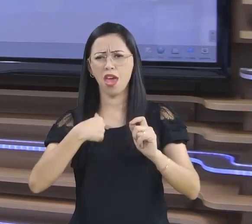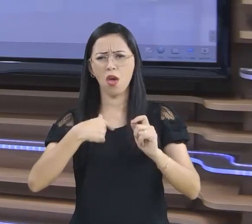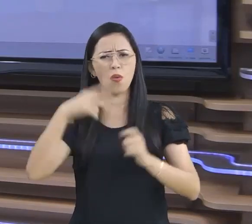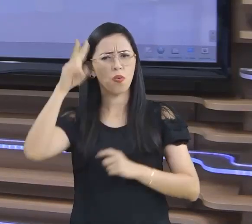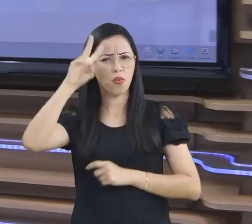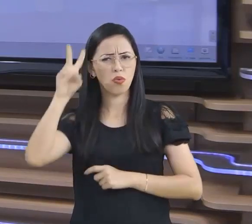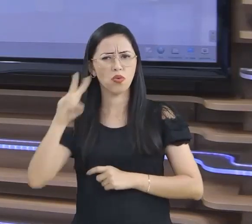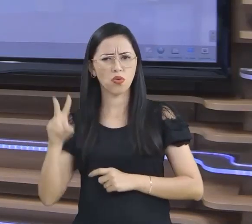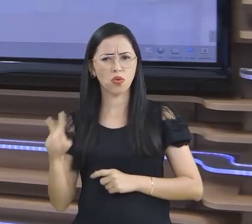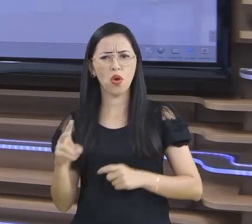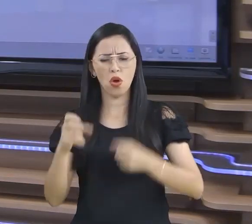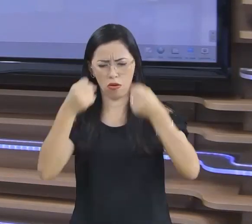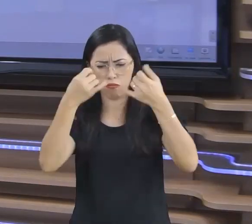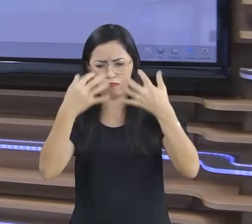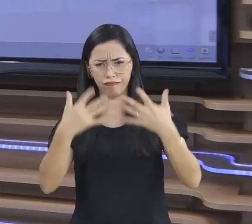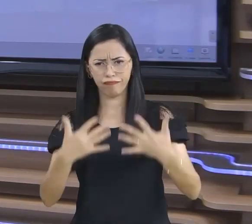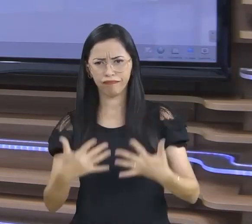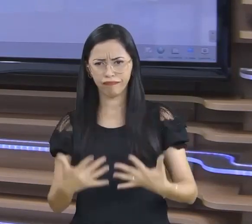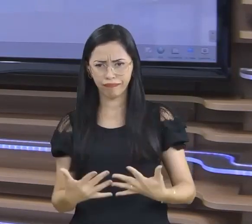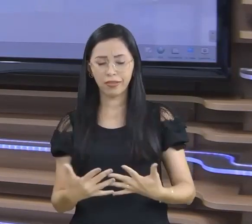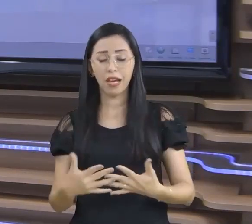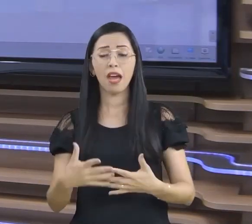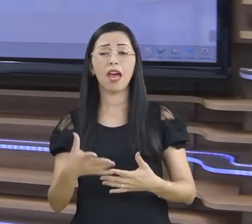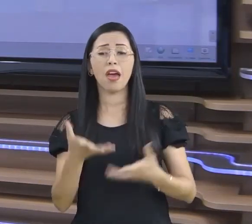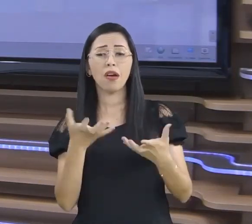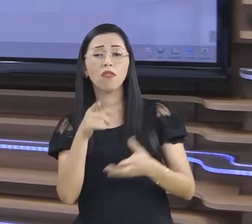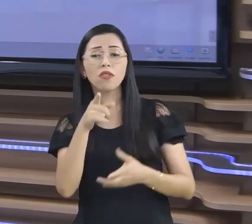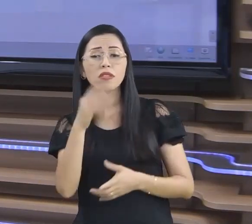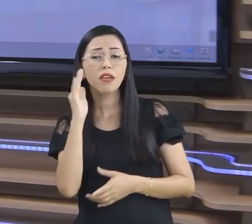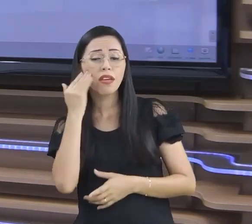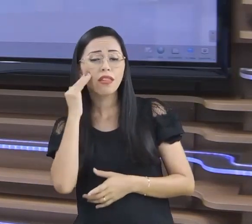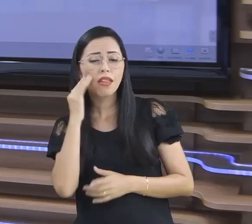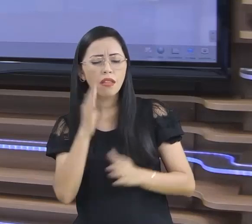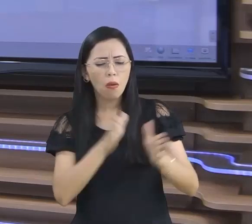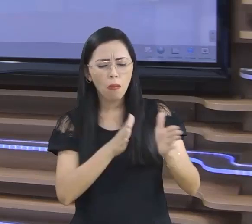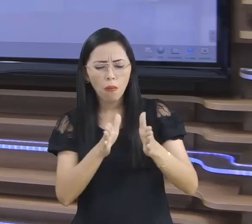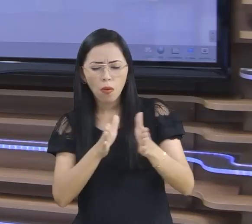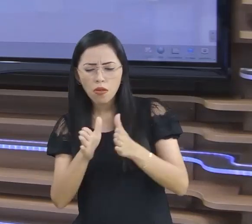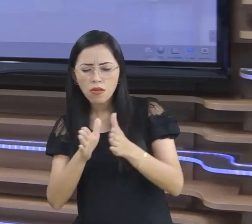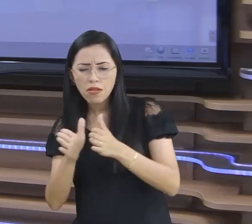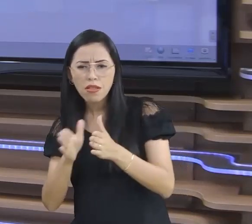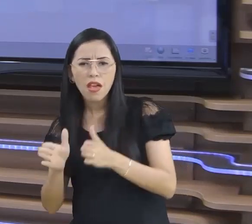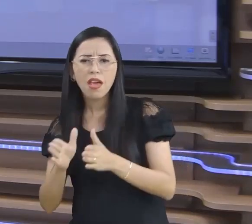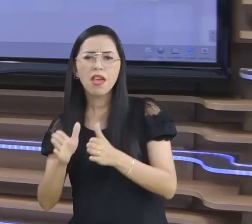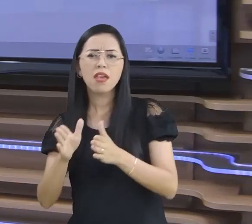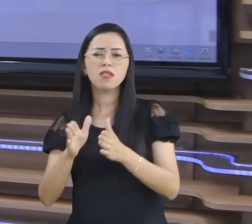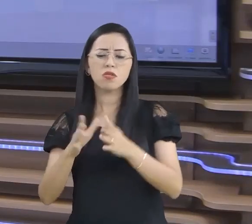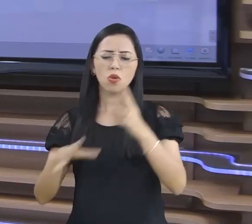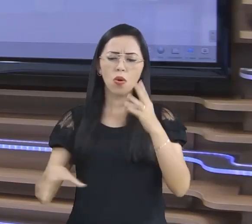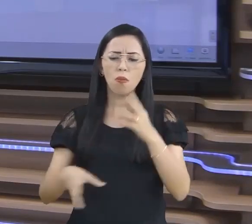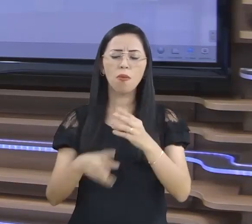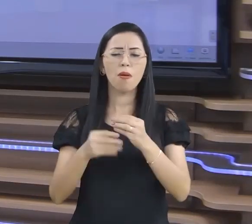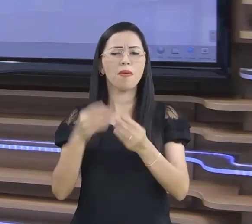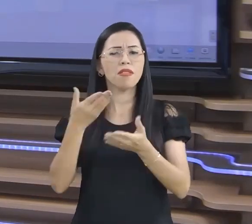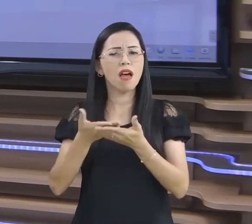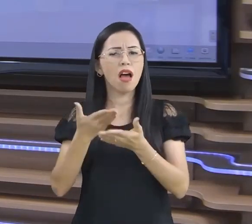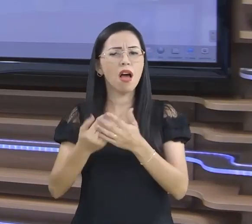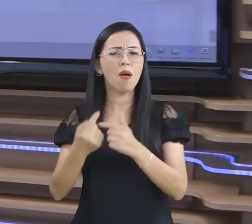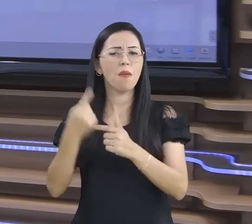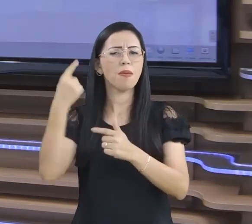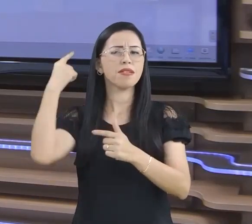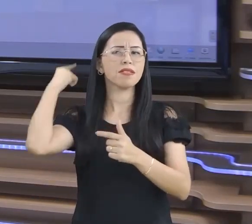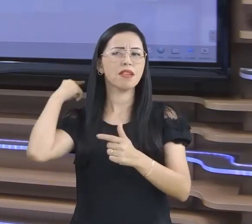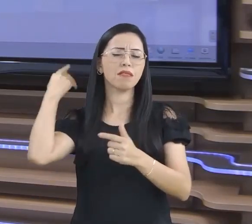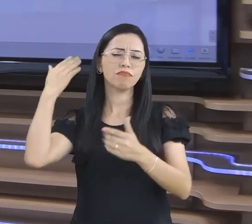história. A ideia era vocês entenderem todo o processo, a continuidade lá da aula 6, da história do João, que ele